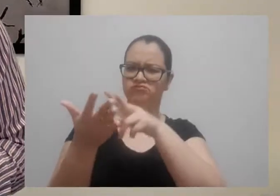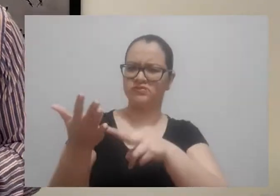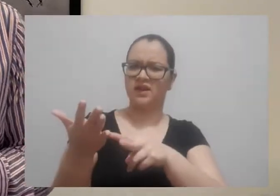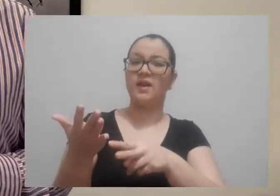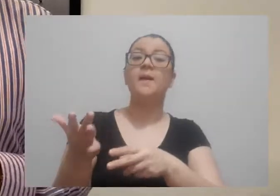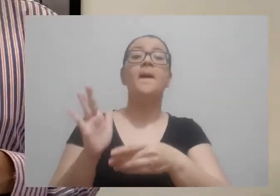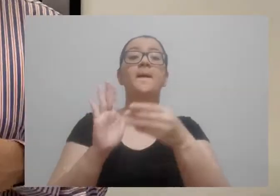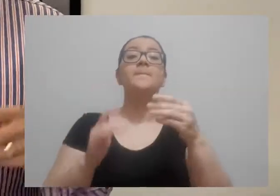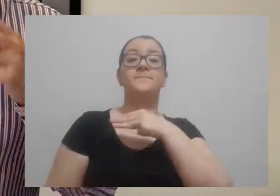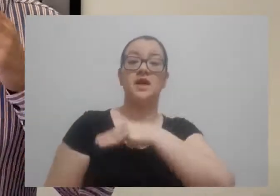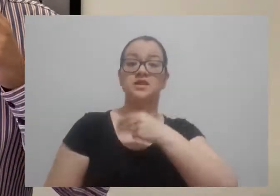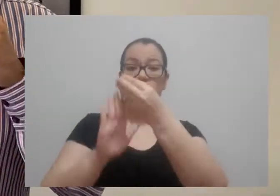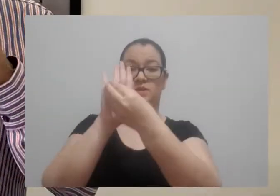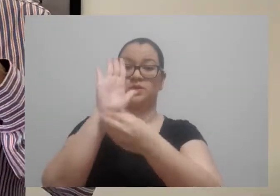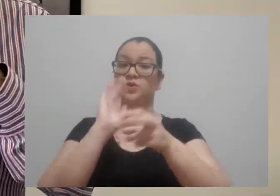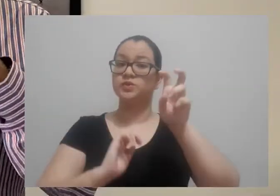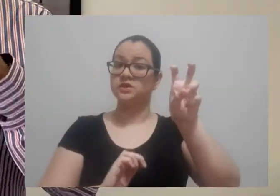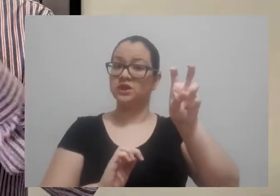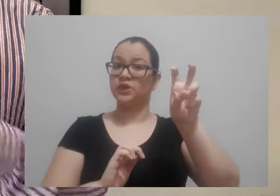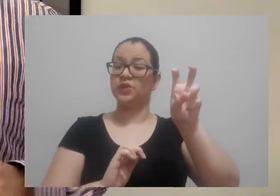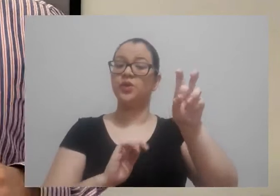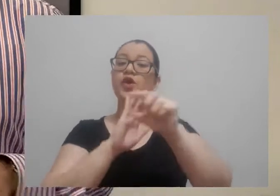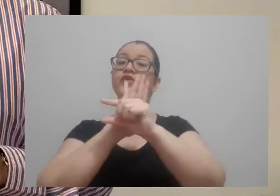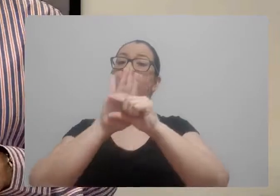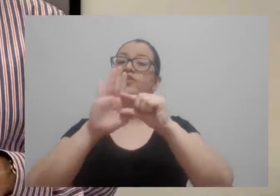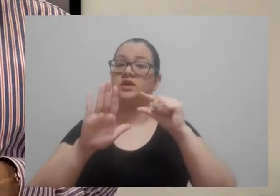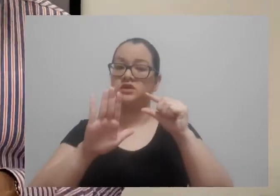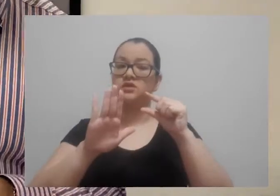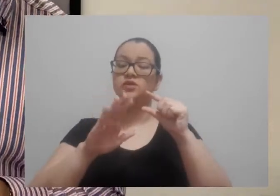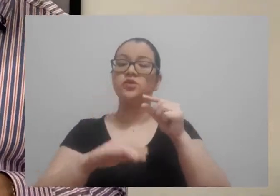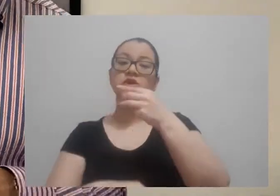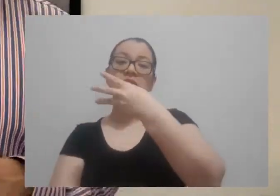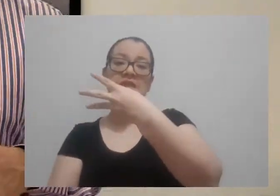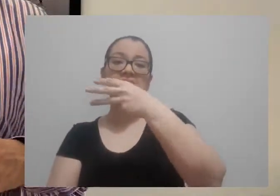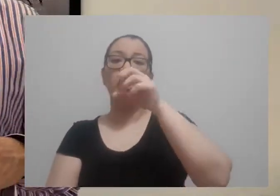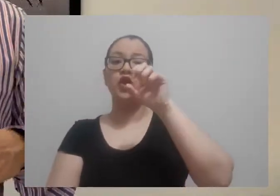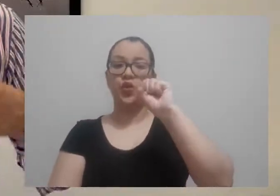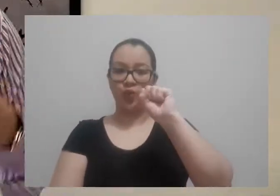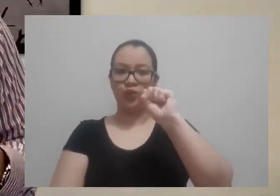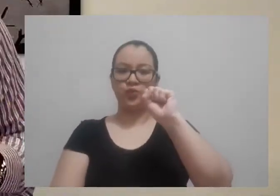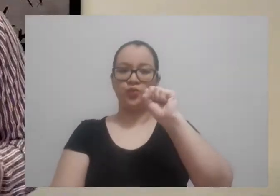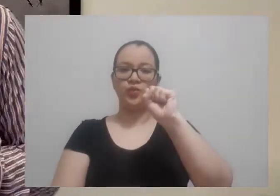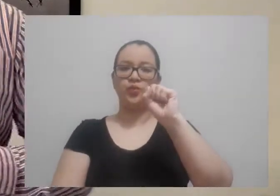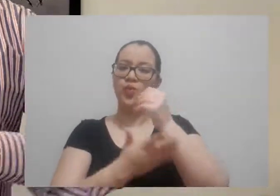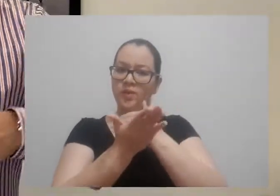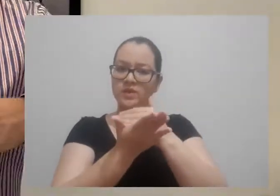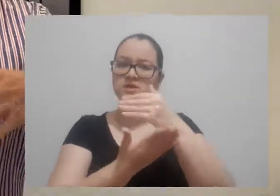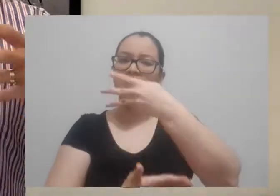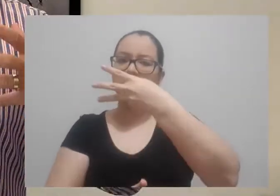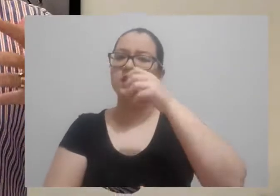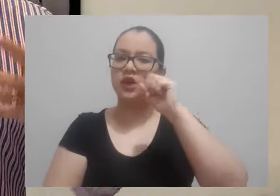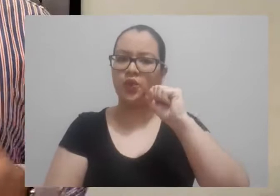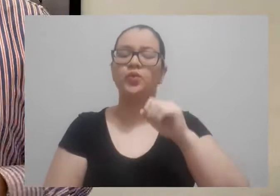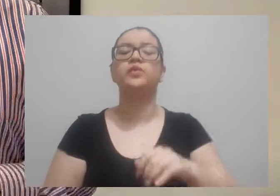capítulo 5, versículo 38. A partir do versículo 38. É importante que